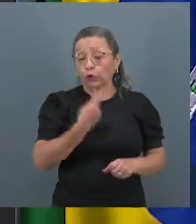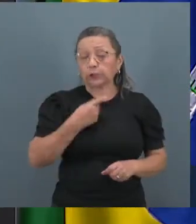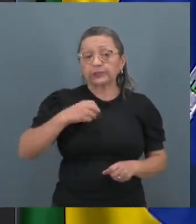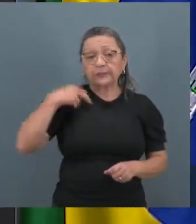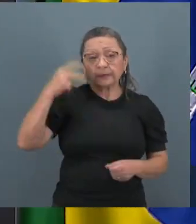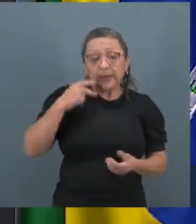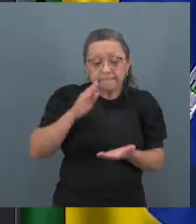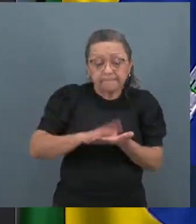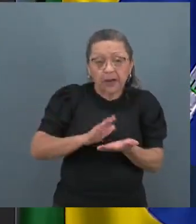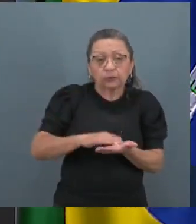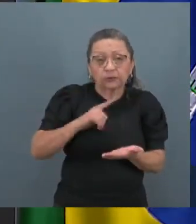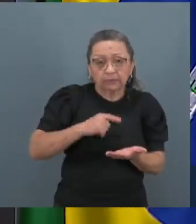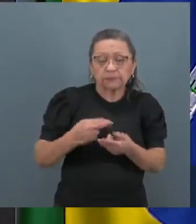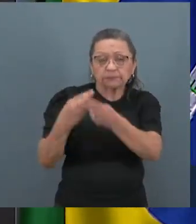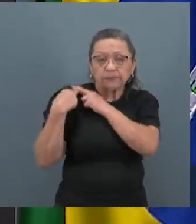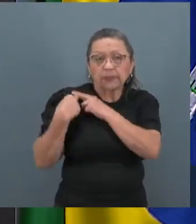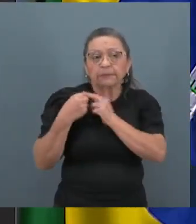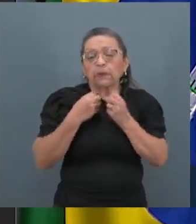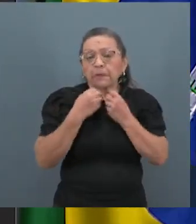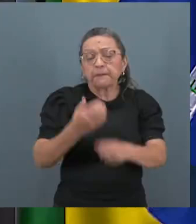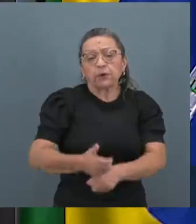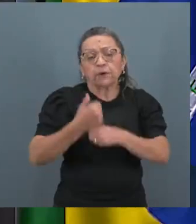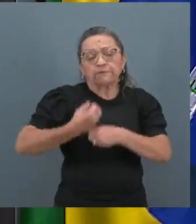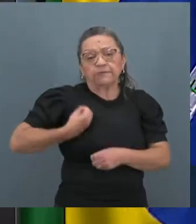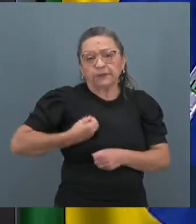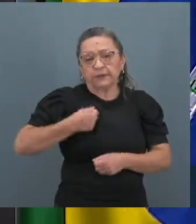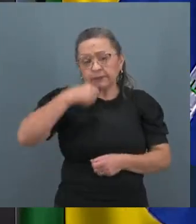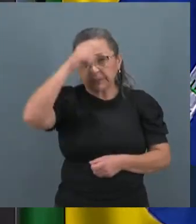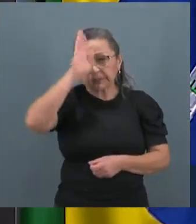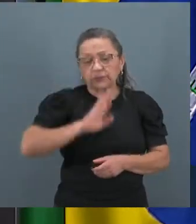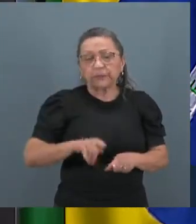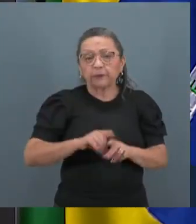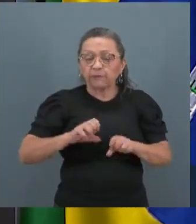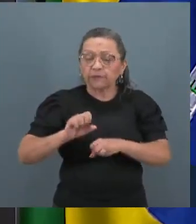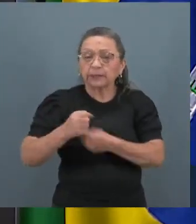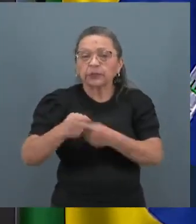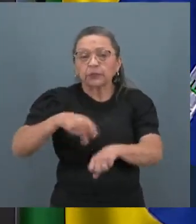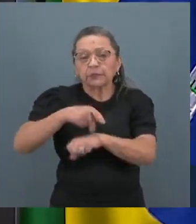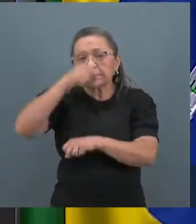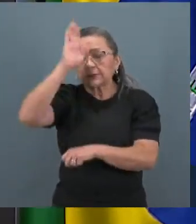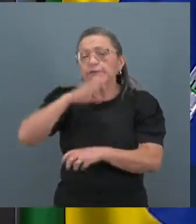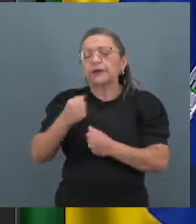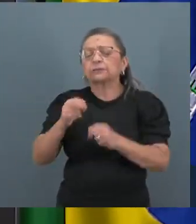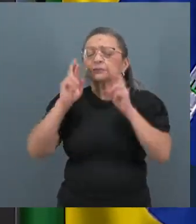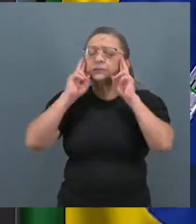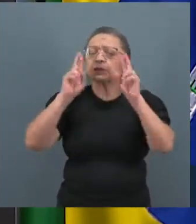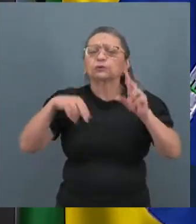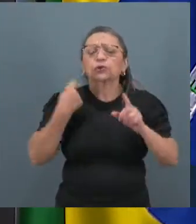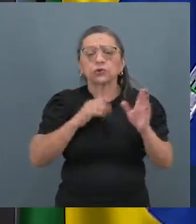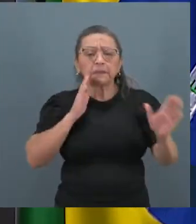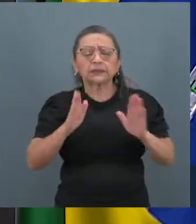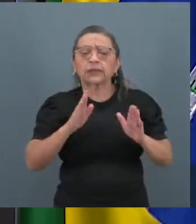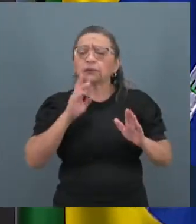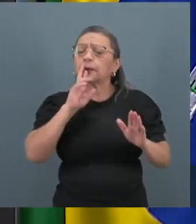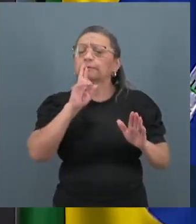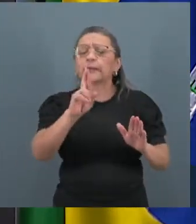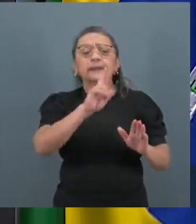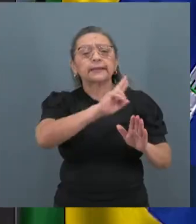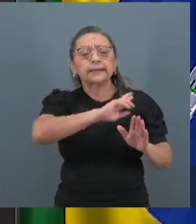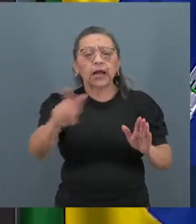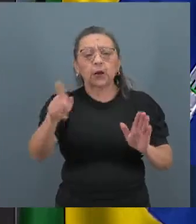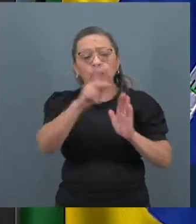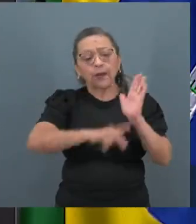bem-estar da população, pelo fortalecimento da nação brasileira, vamos honrar nossos mandatos dizendo não ao